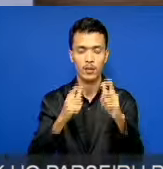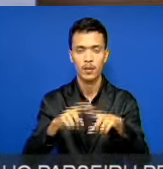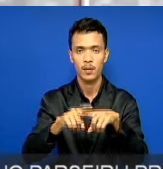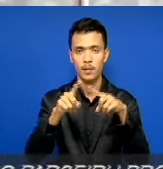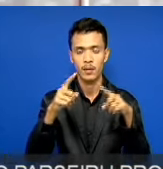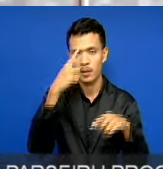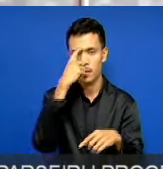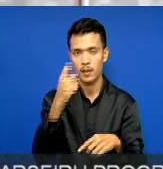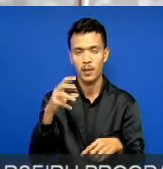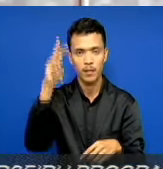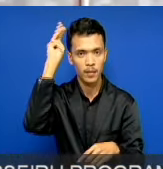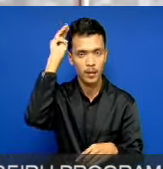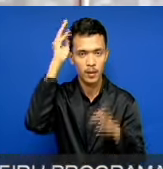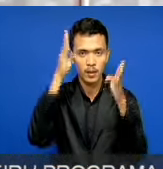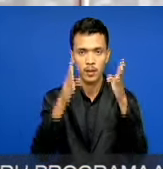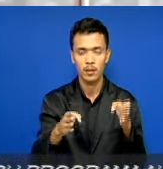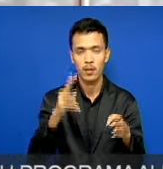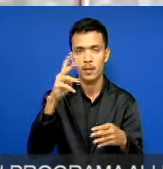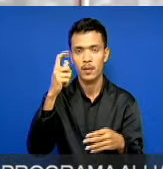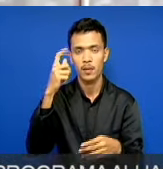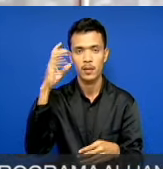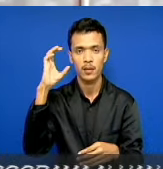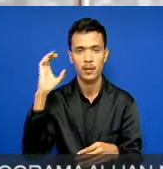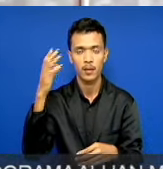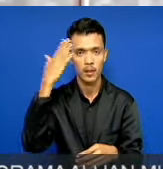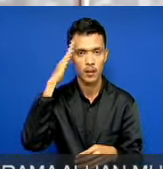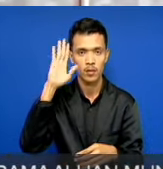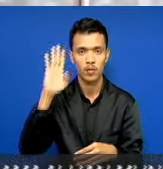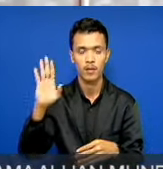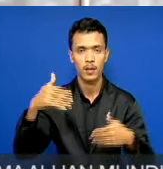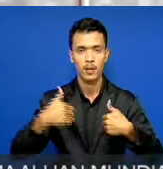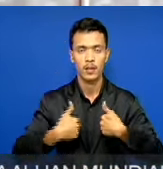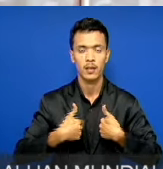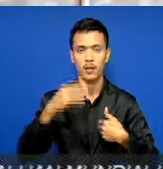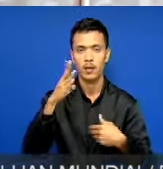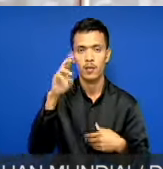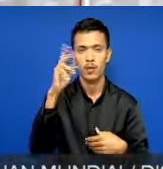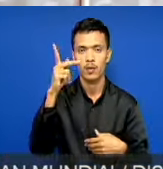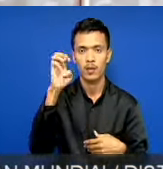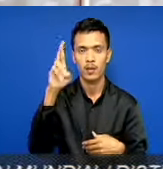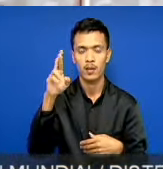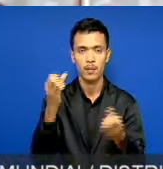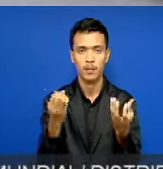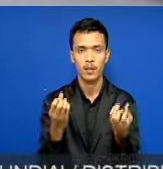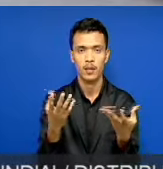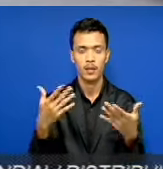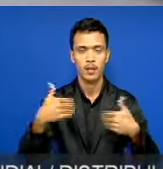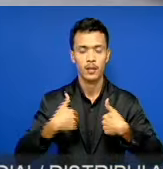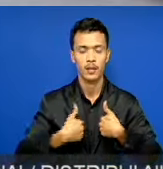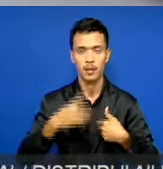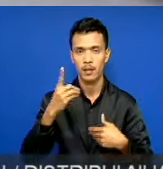é ministro do Transporte e Comunicação. Miguel Manitelu desconfia moço broker Barak e a Direção Nacional